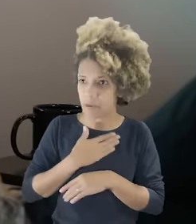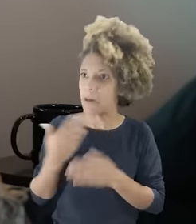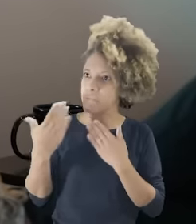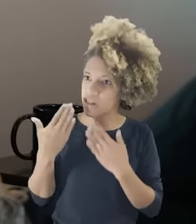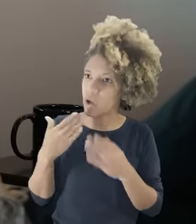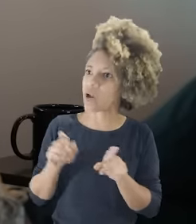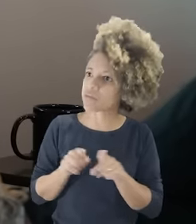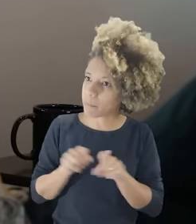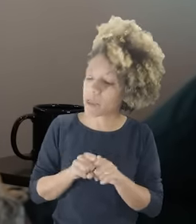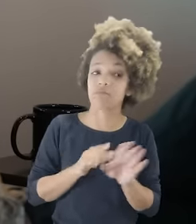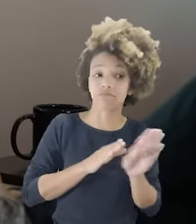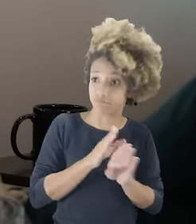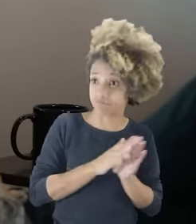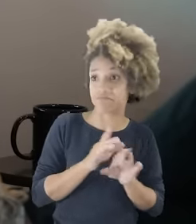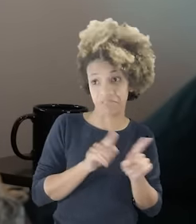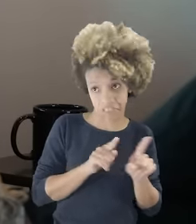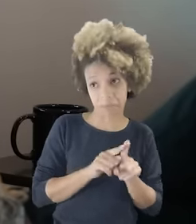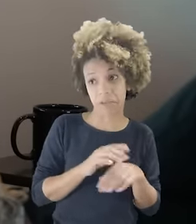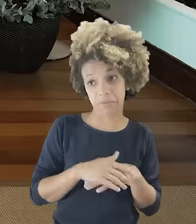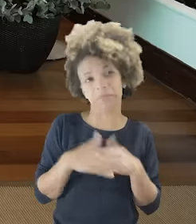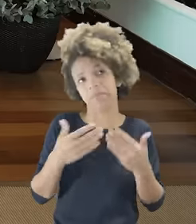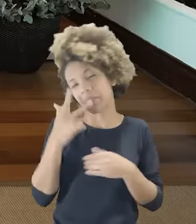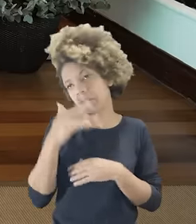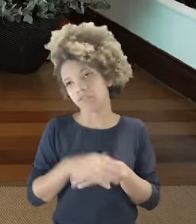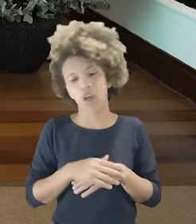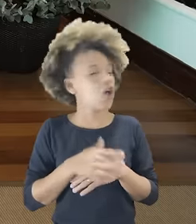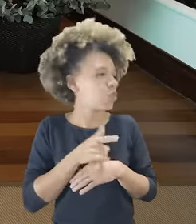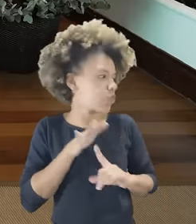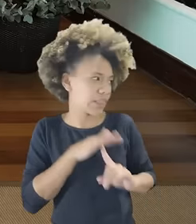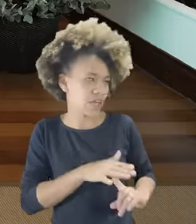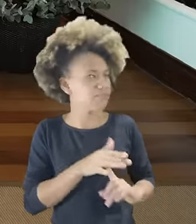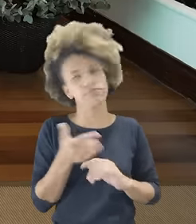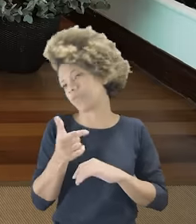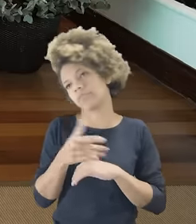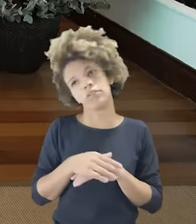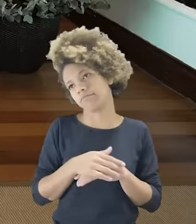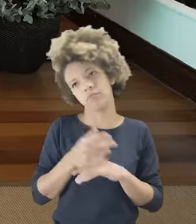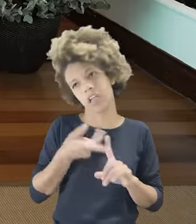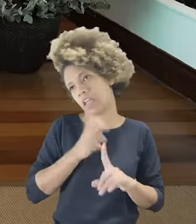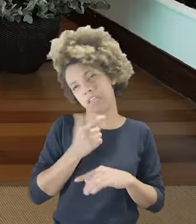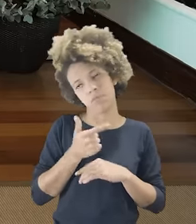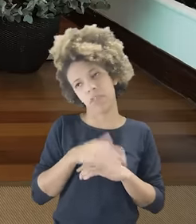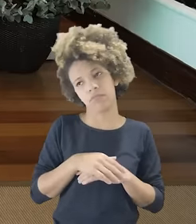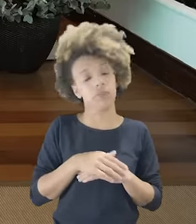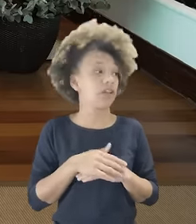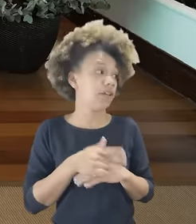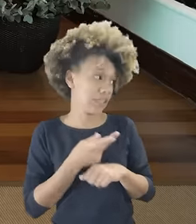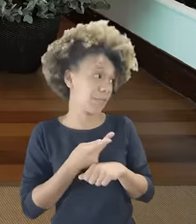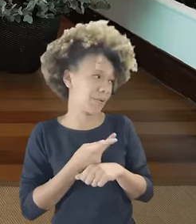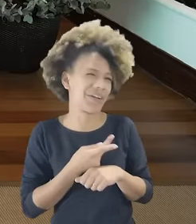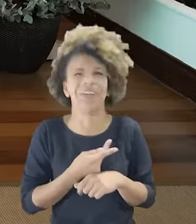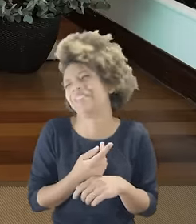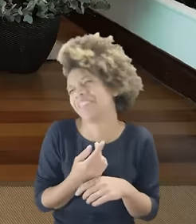psicólogos adoram da Estácio zoando eles adoram Então eu acho que você não tem rejeição hoje não tenho não tenho Hater E